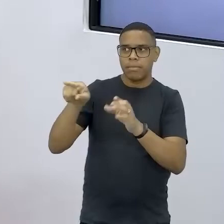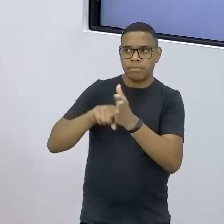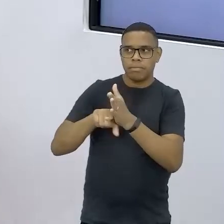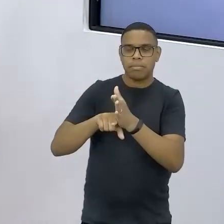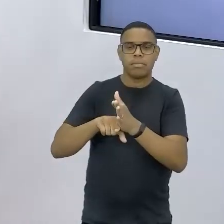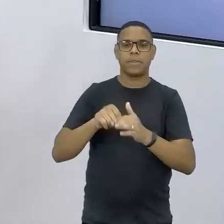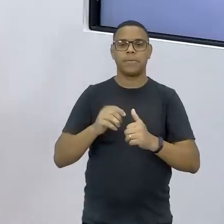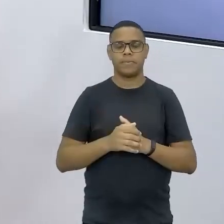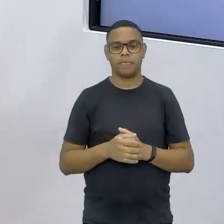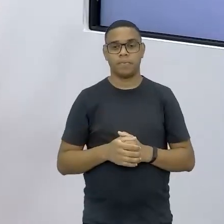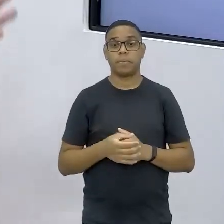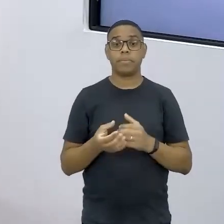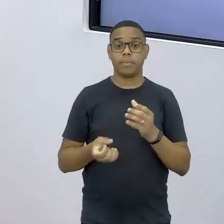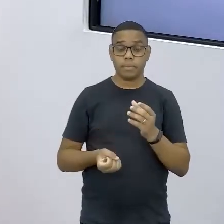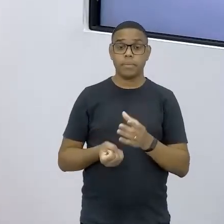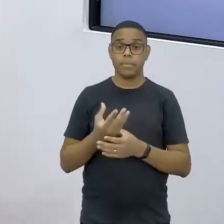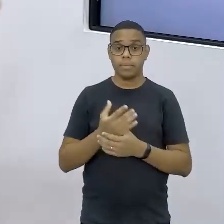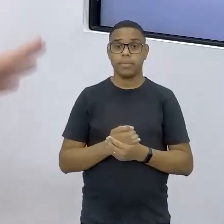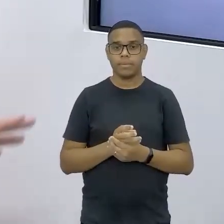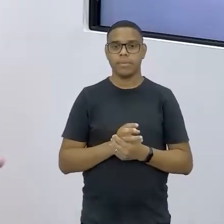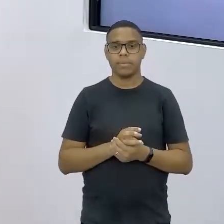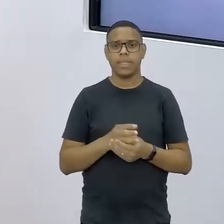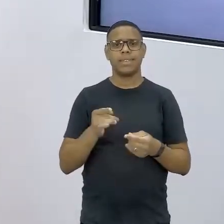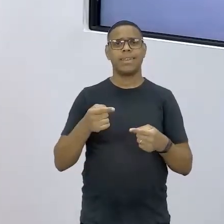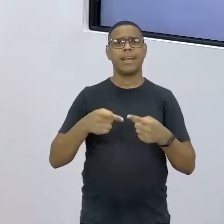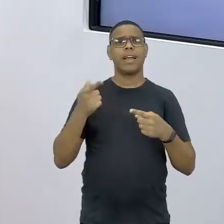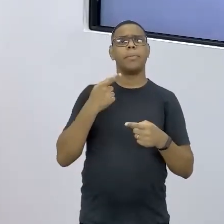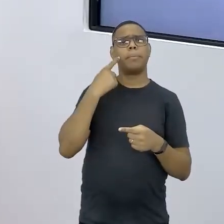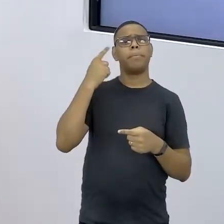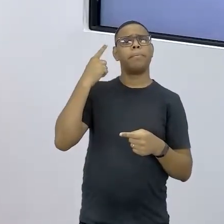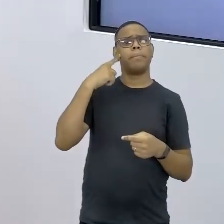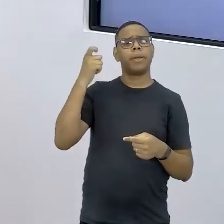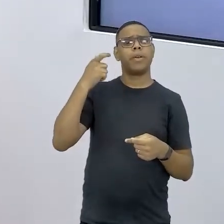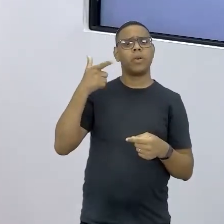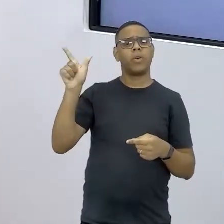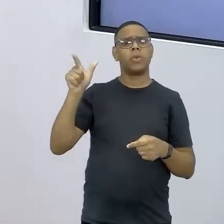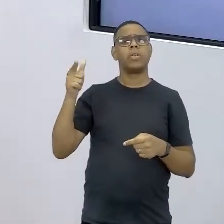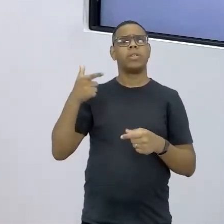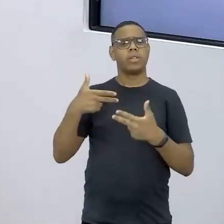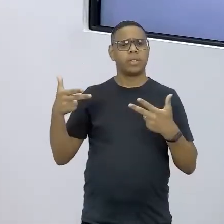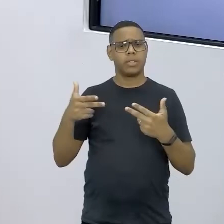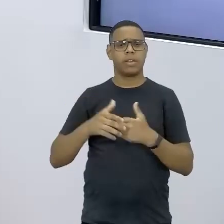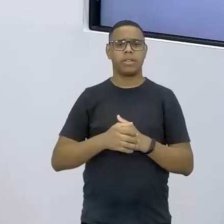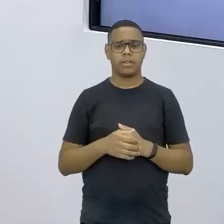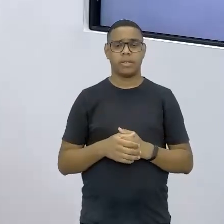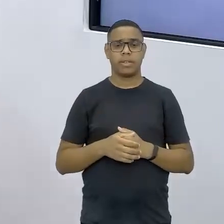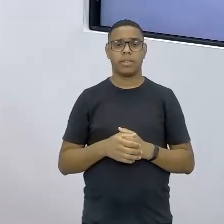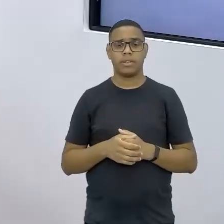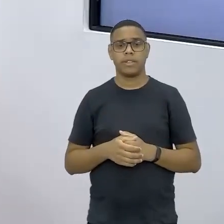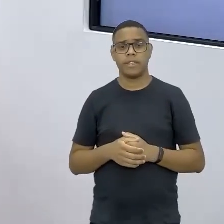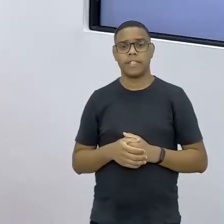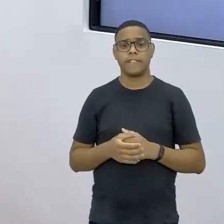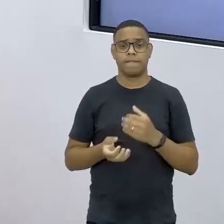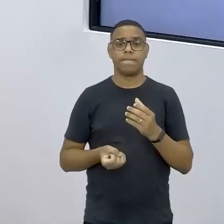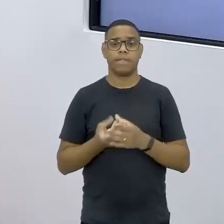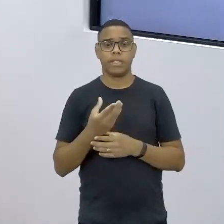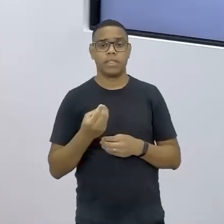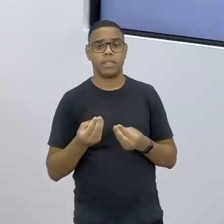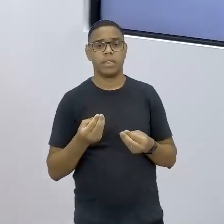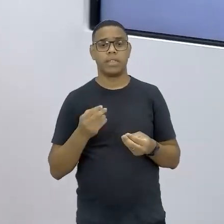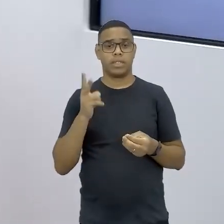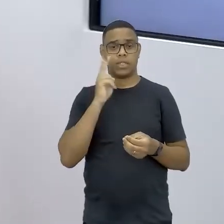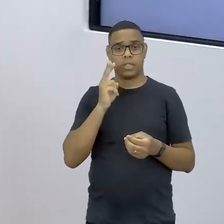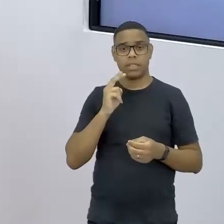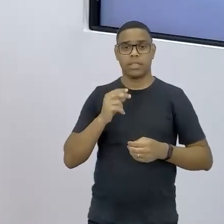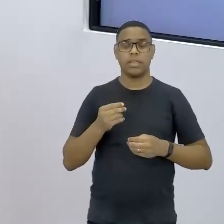Sim. Que quando ele criou isso aí, não tinha nada a ver com isso. Ele até ficou meio mauzão, assim, quando ele criou isso, ficou, tá na história,